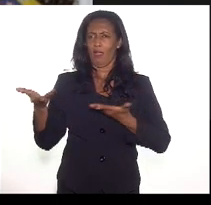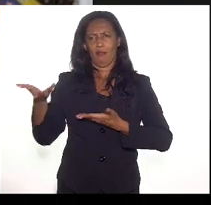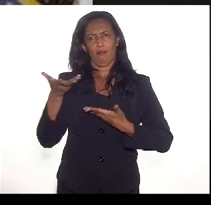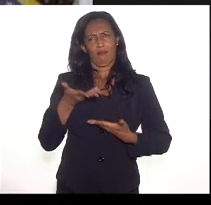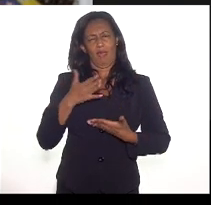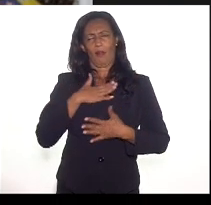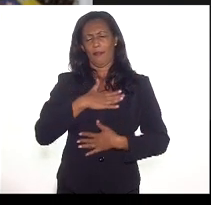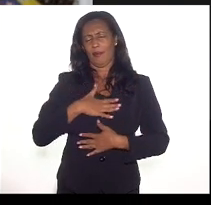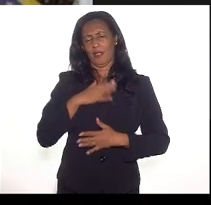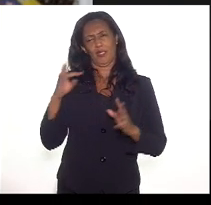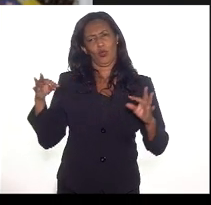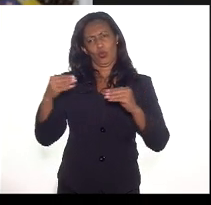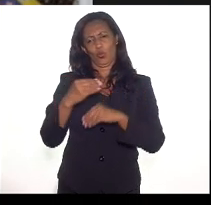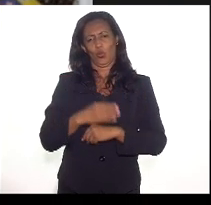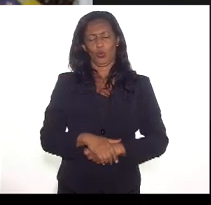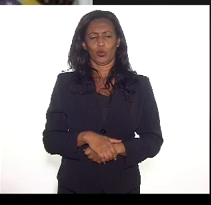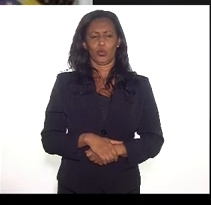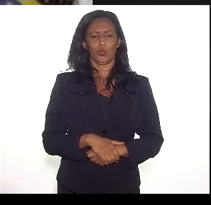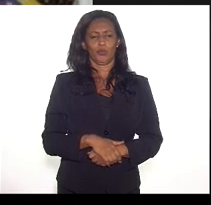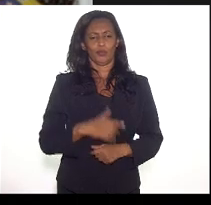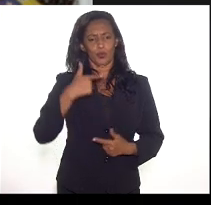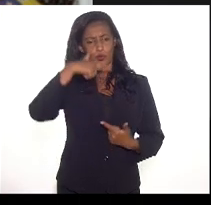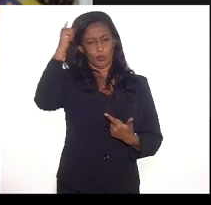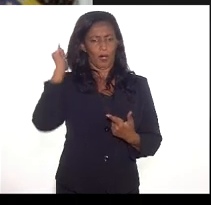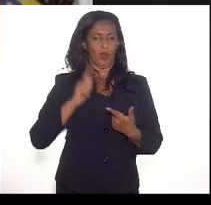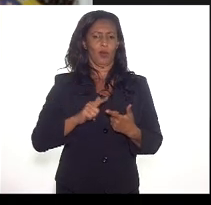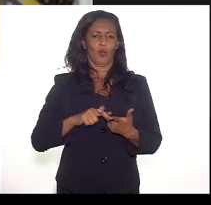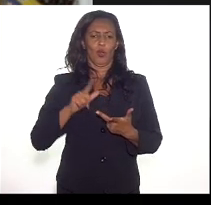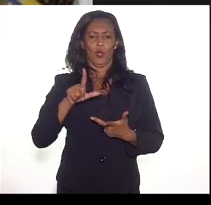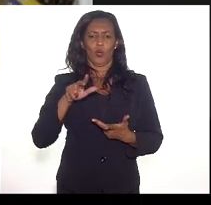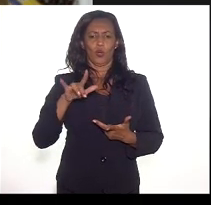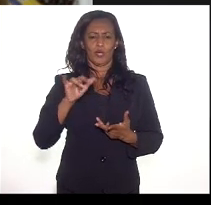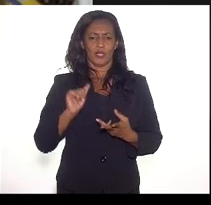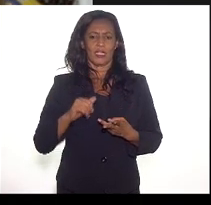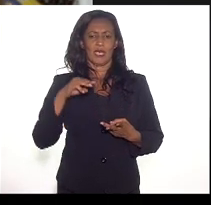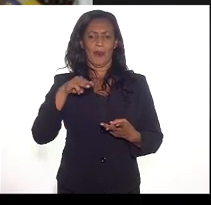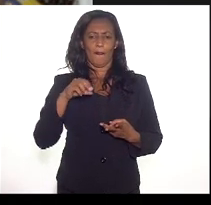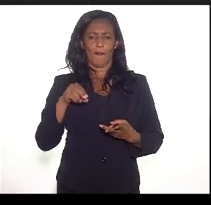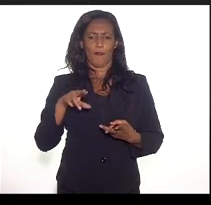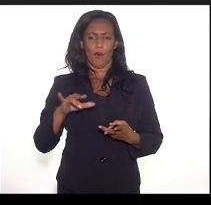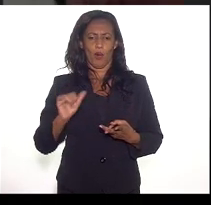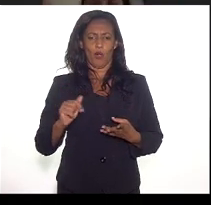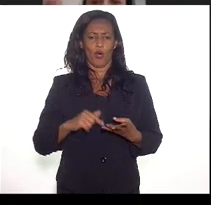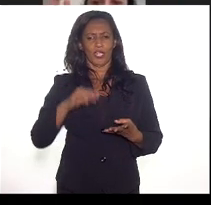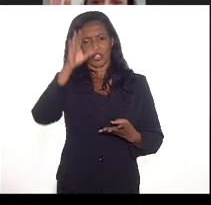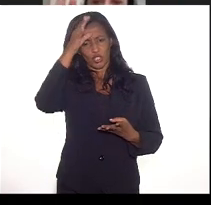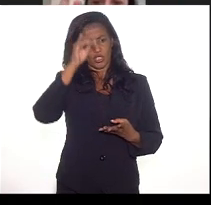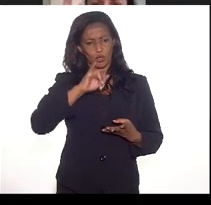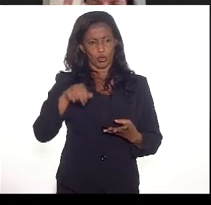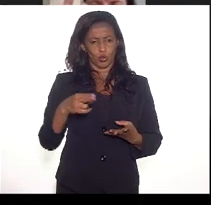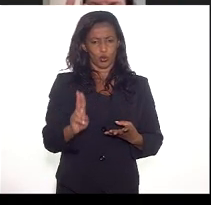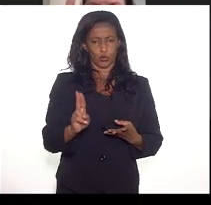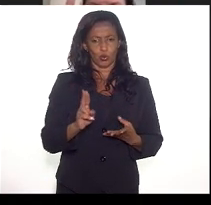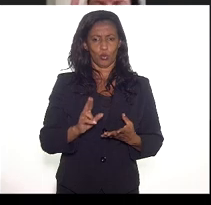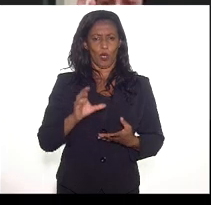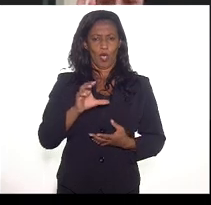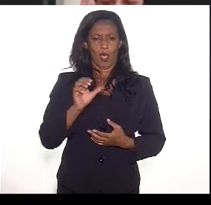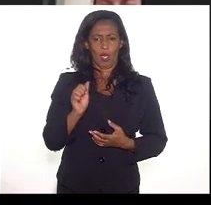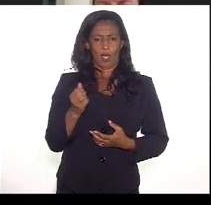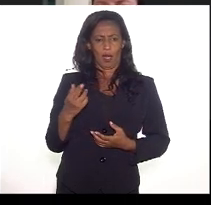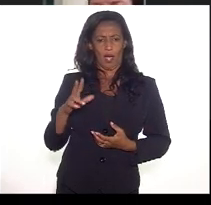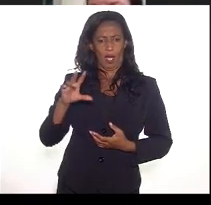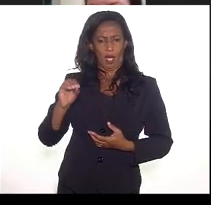bem-vindas. Deputado Luiz Paulo, deputada Lucinha. Deputada Mônica, Francisco, deputada Tia Ju. Carlos deputada Macedo,